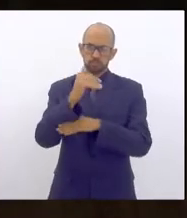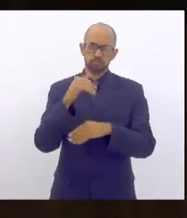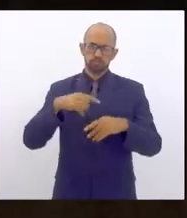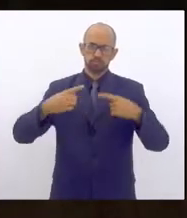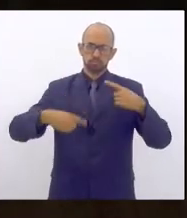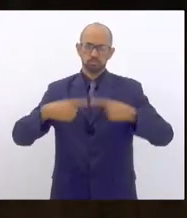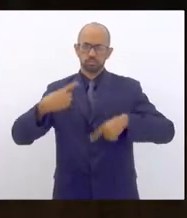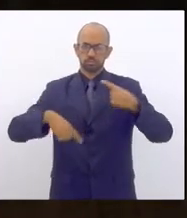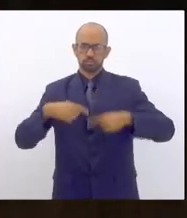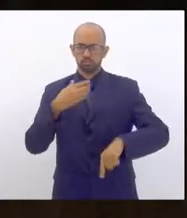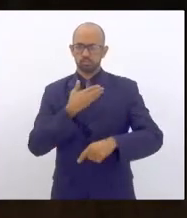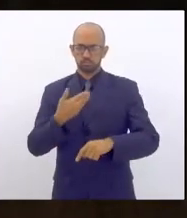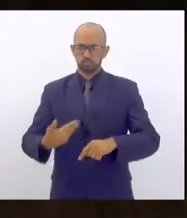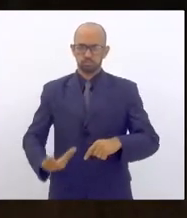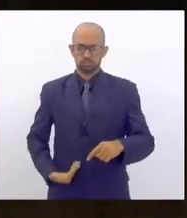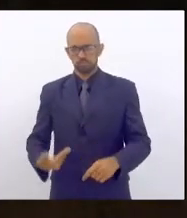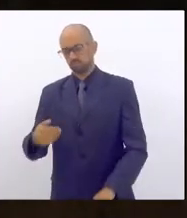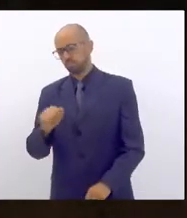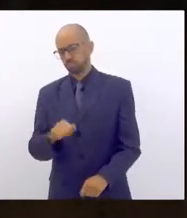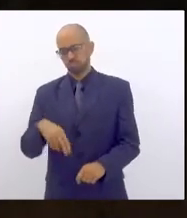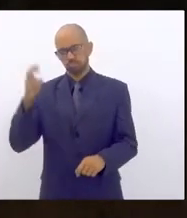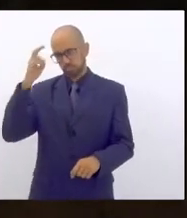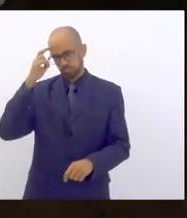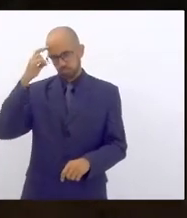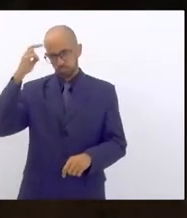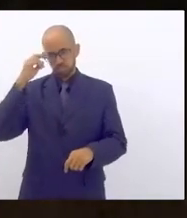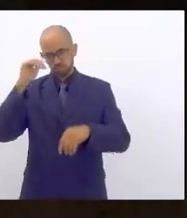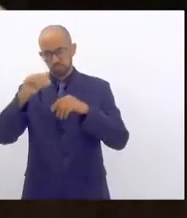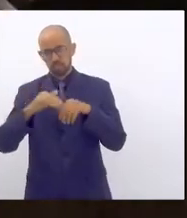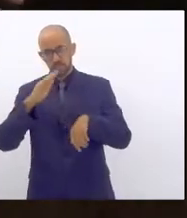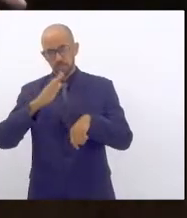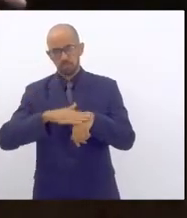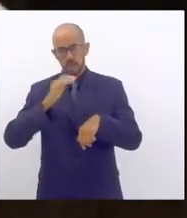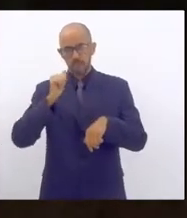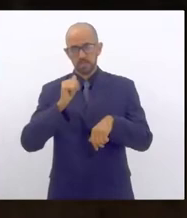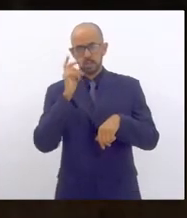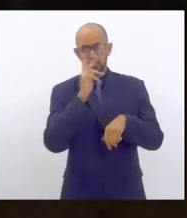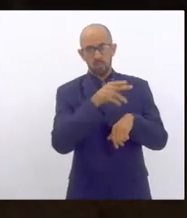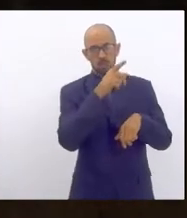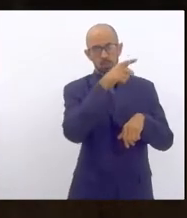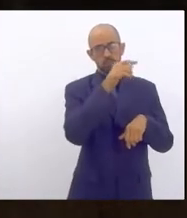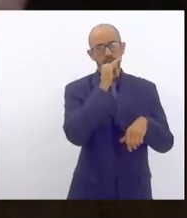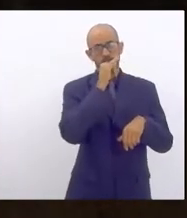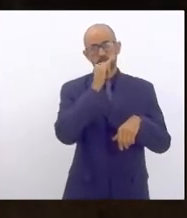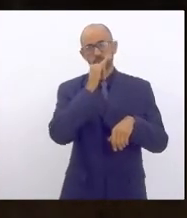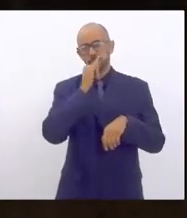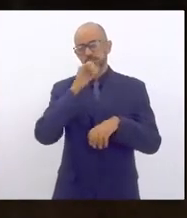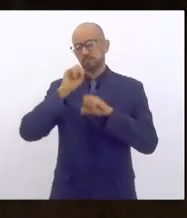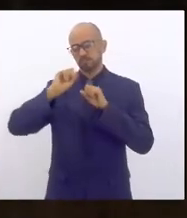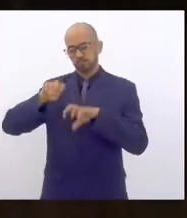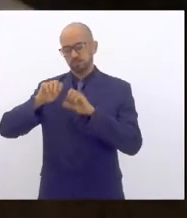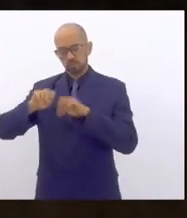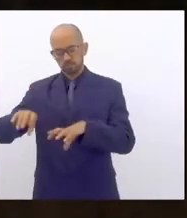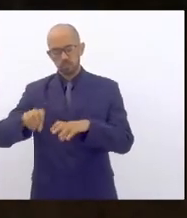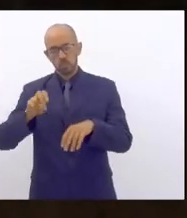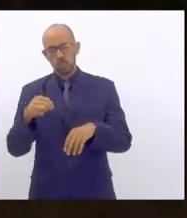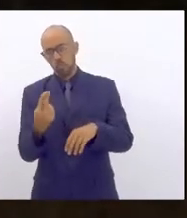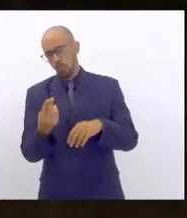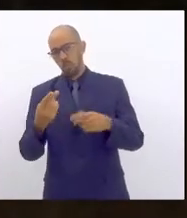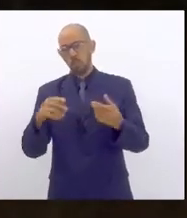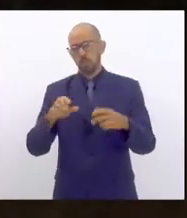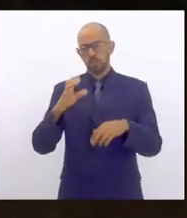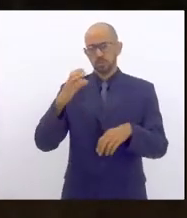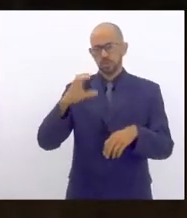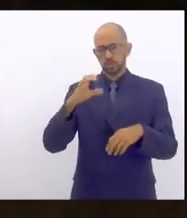pública da cultura para o mesmo patamar da política pública, por exemplo, da educação, a política pública da